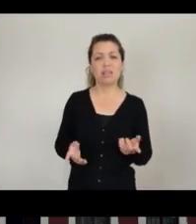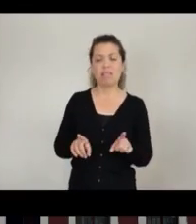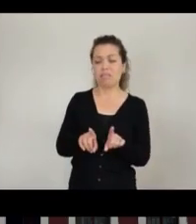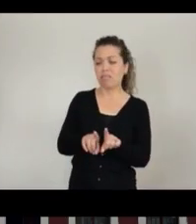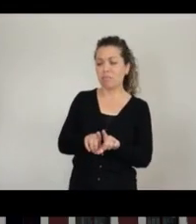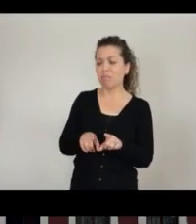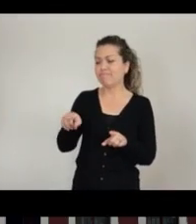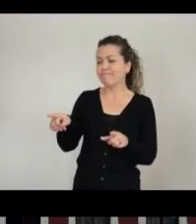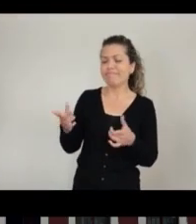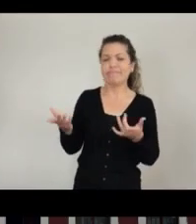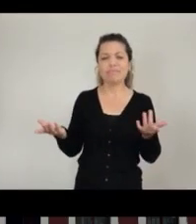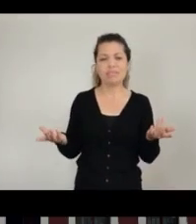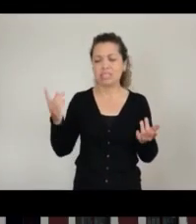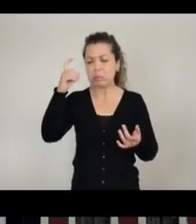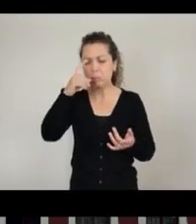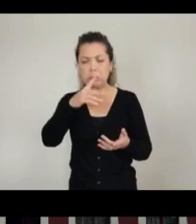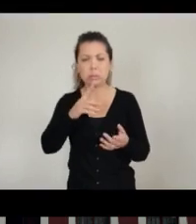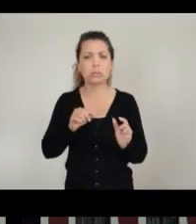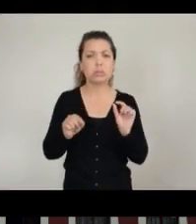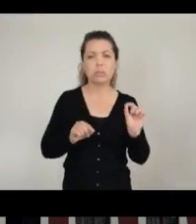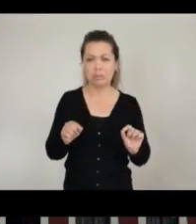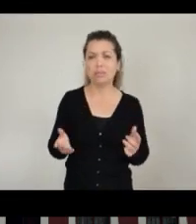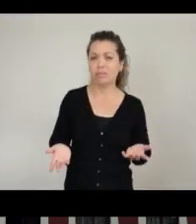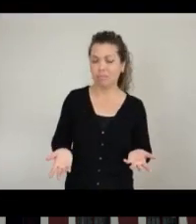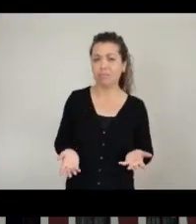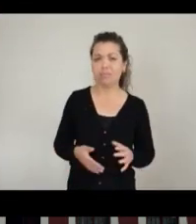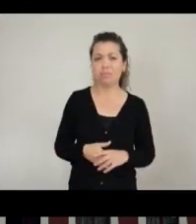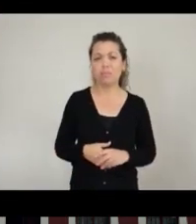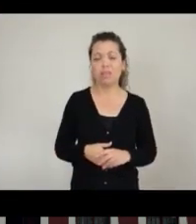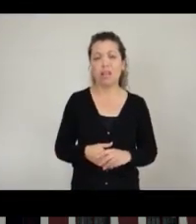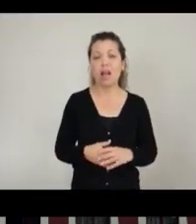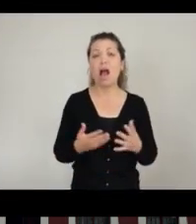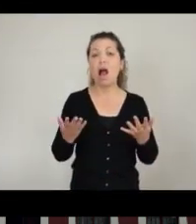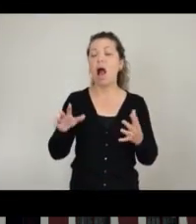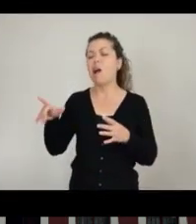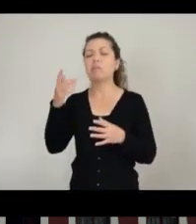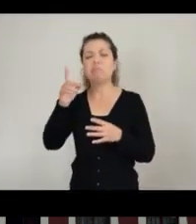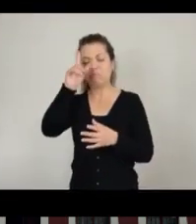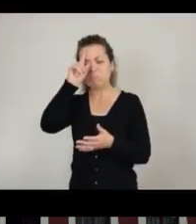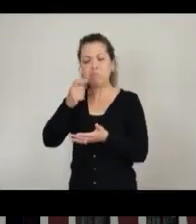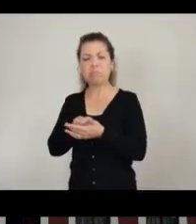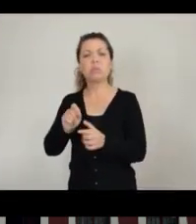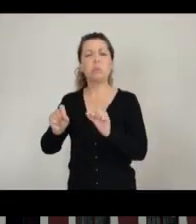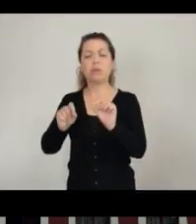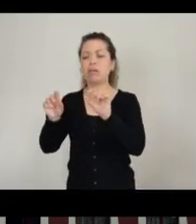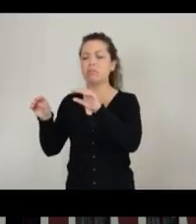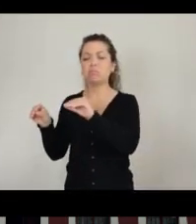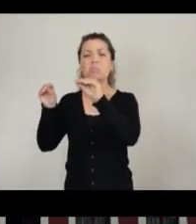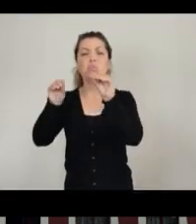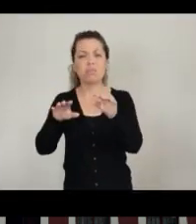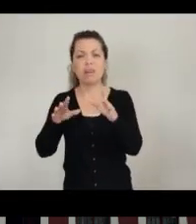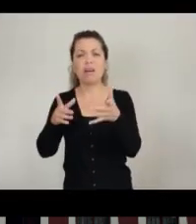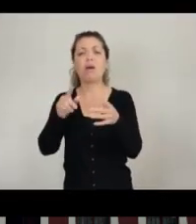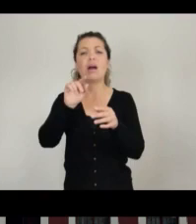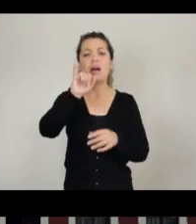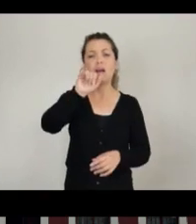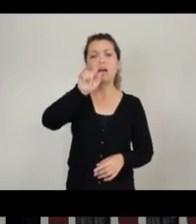Lumbria teria estabelecido um baixo preço para a farinha e o arroz, e de acordo com Roberto Fortes, já no ano seguinte,